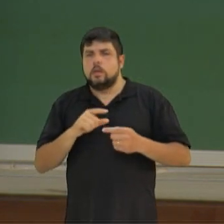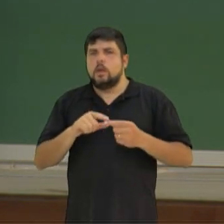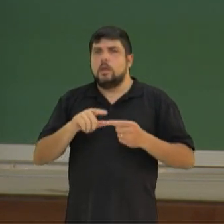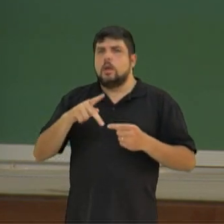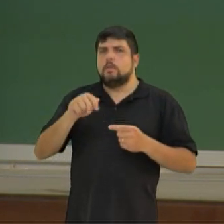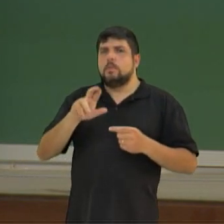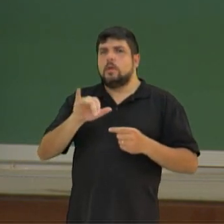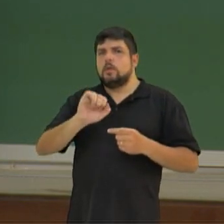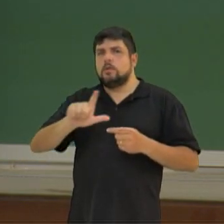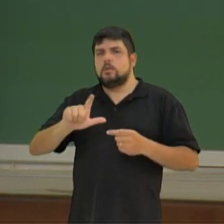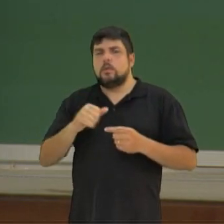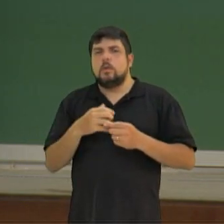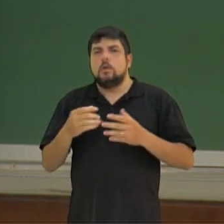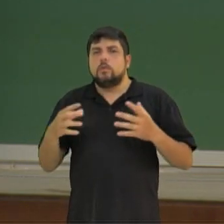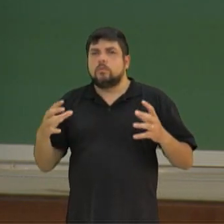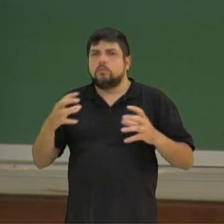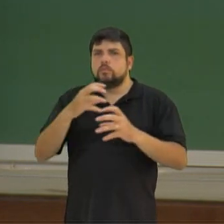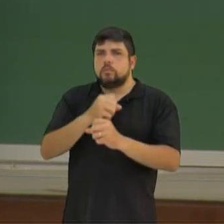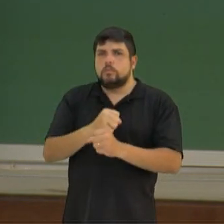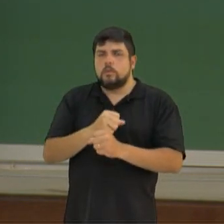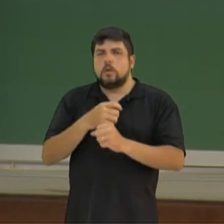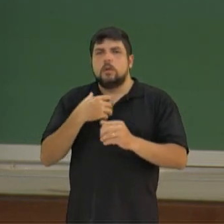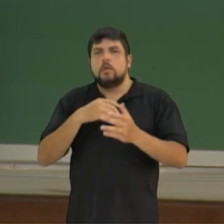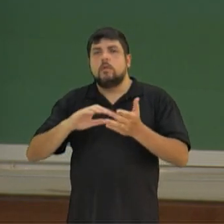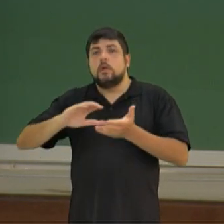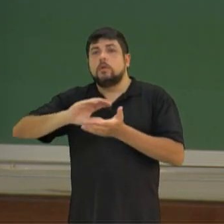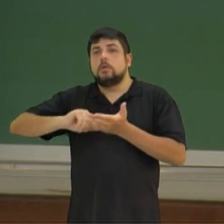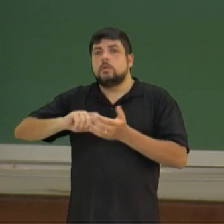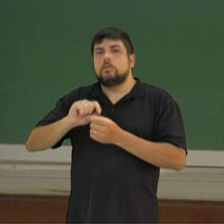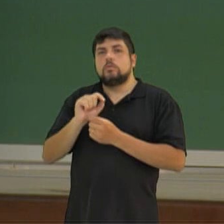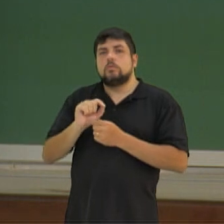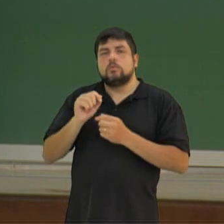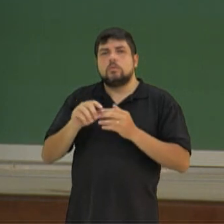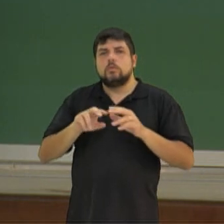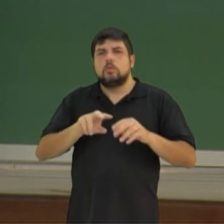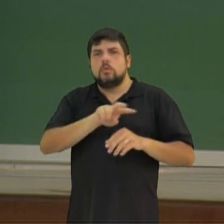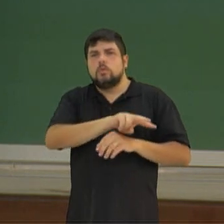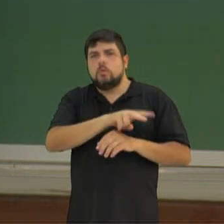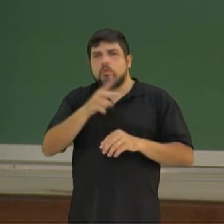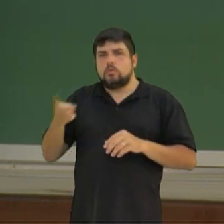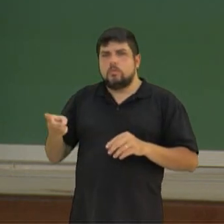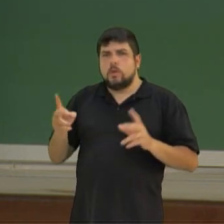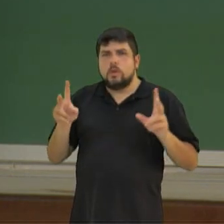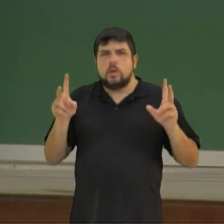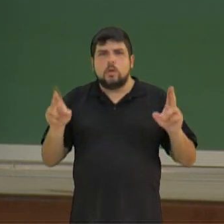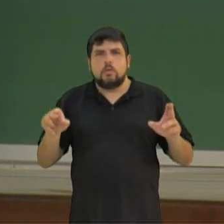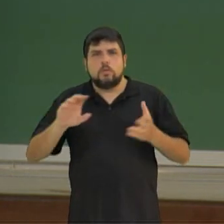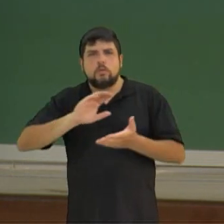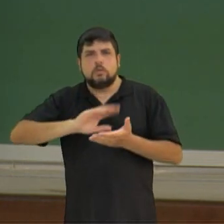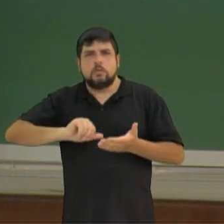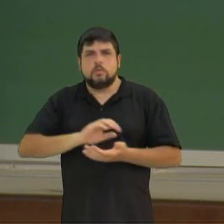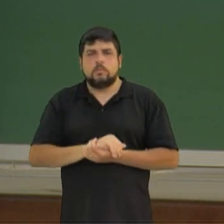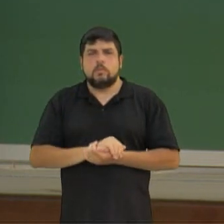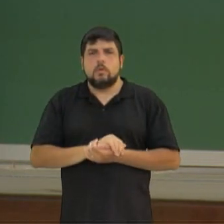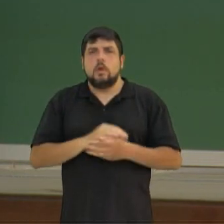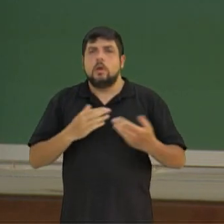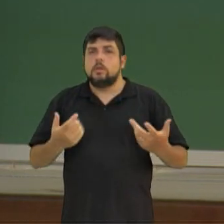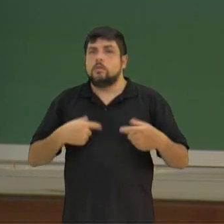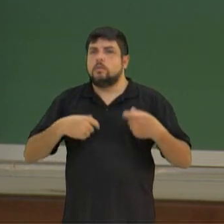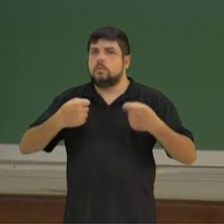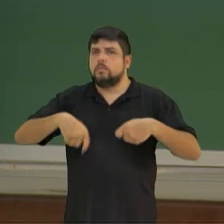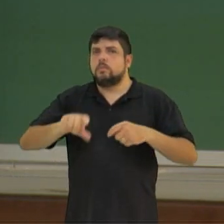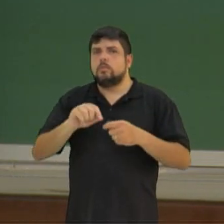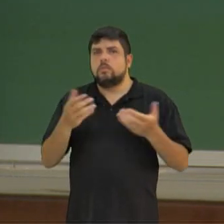gente vai somá-las, eliminando, então, o que a gente tem do lado dos opostos, que são iguais. Lembrando que, para isso, a gente precisa ter